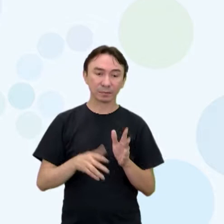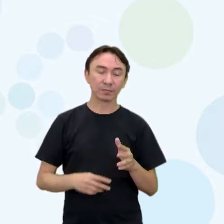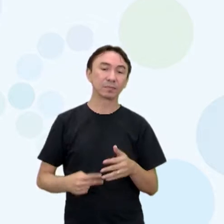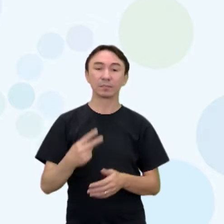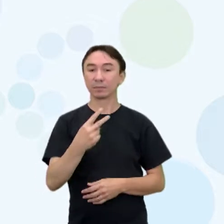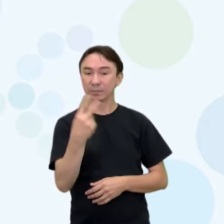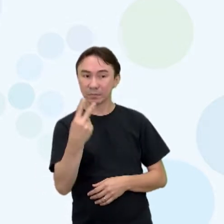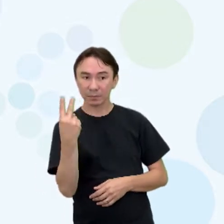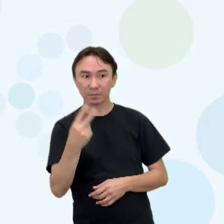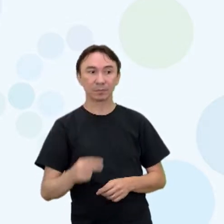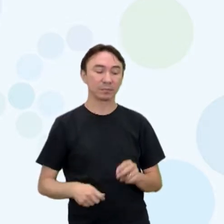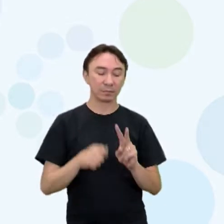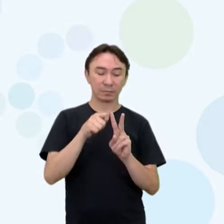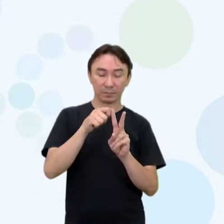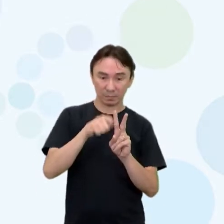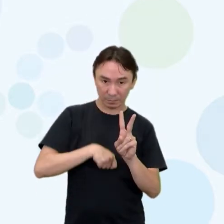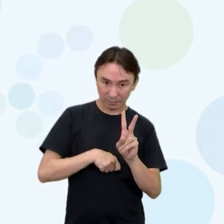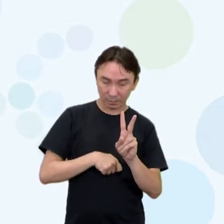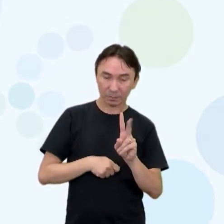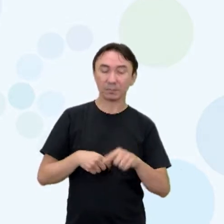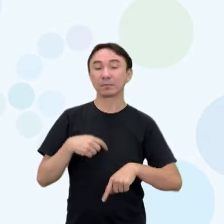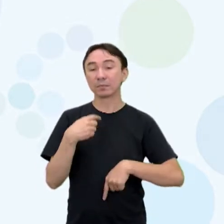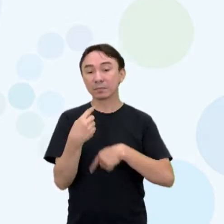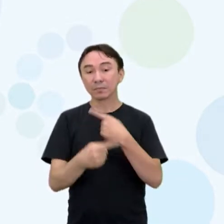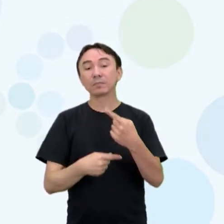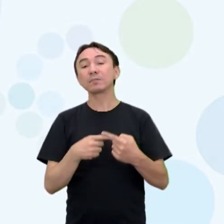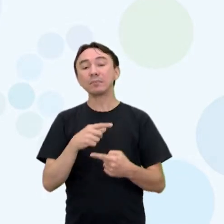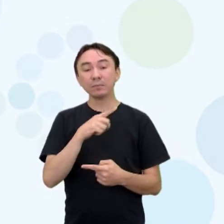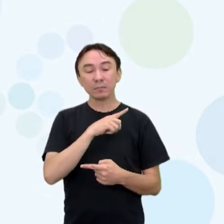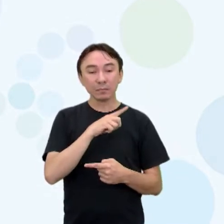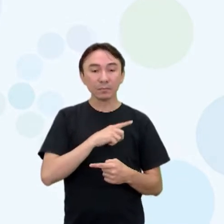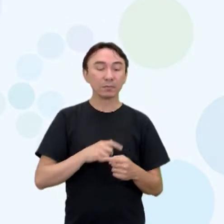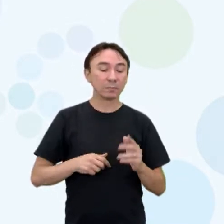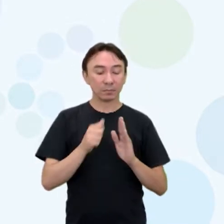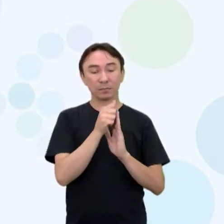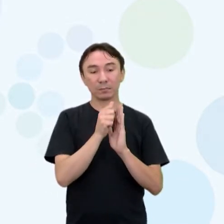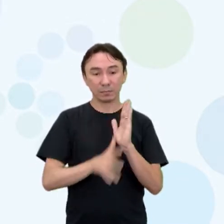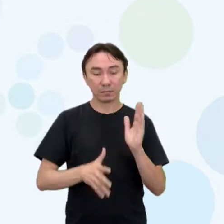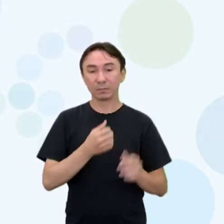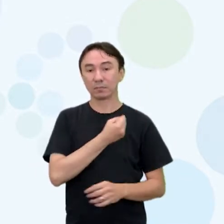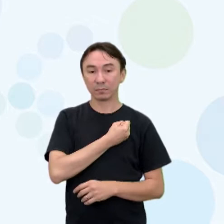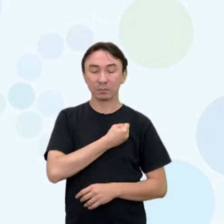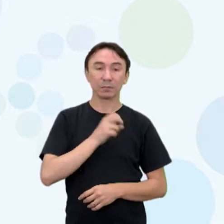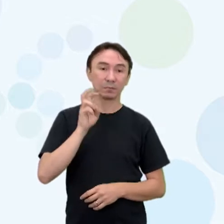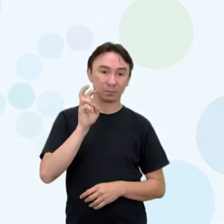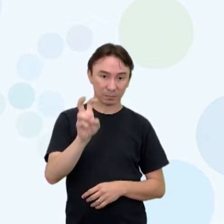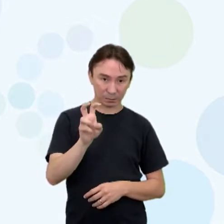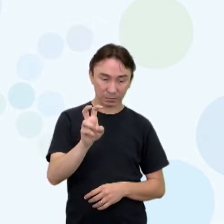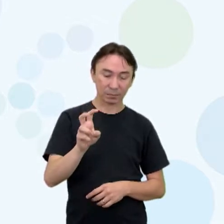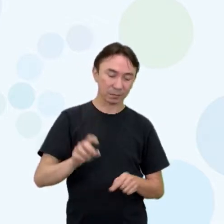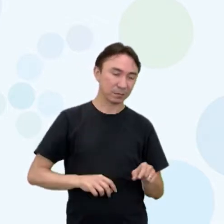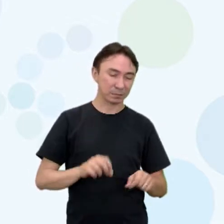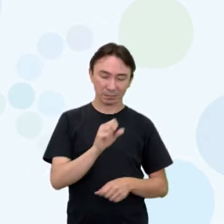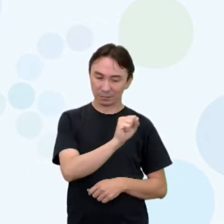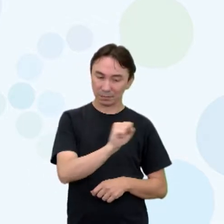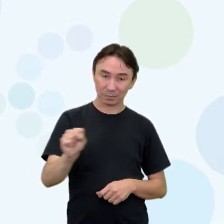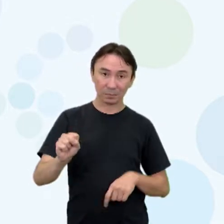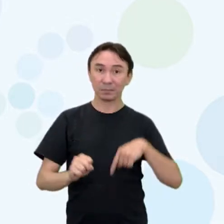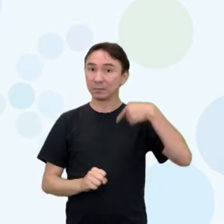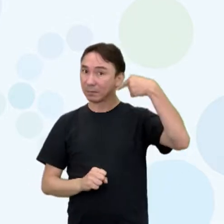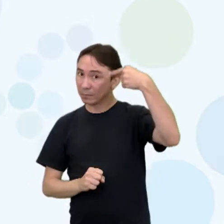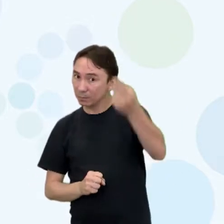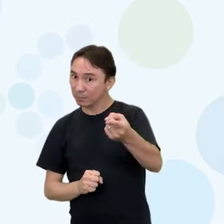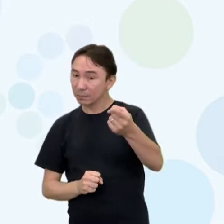até a atividade 5, concluindo o segundo bimestre, consequentemente também o semestre, e a partir do segundo semestre aí nós